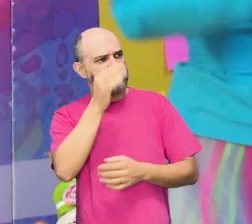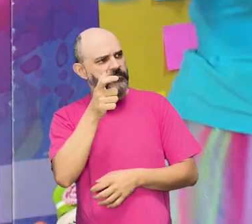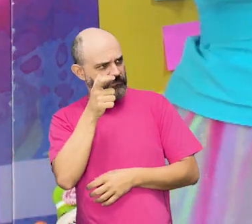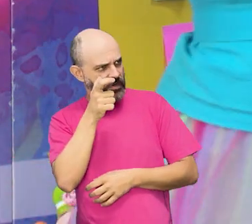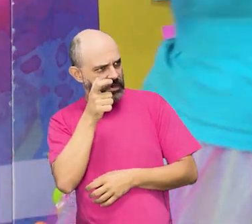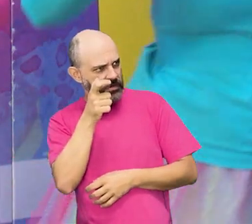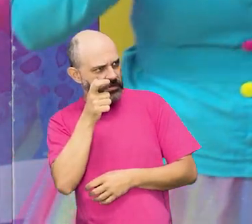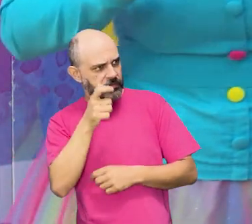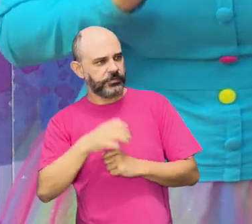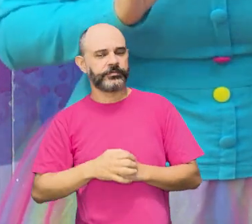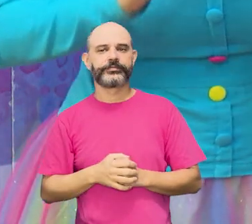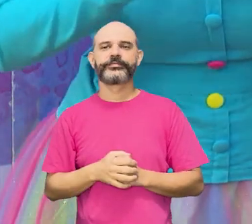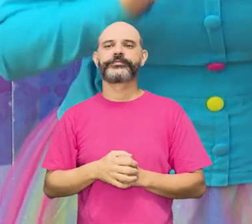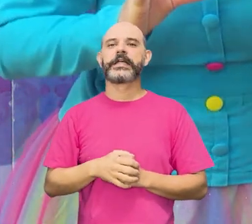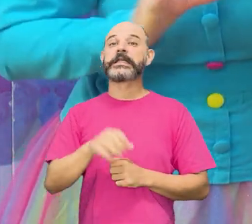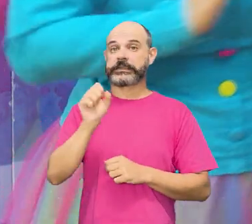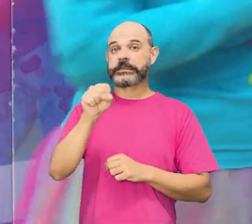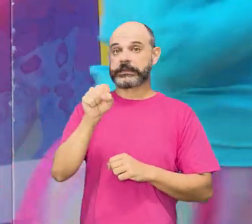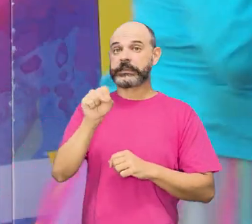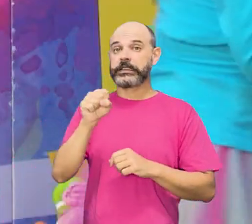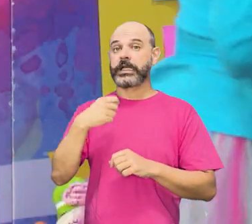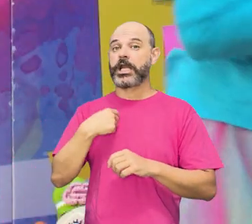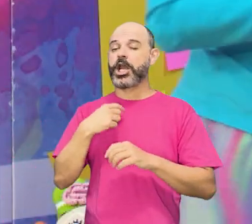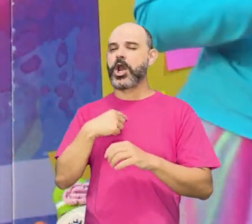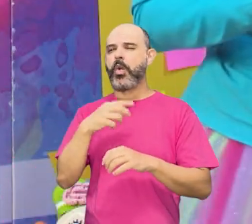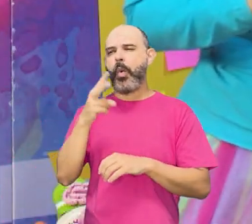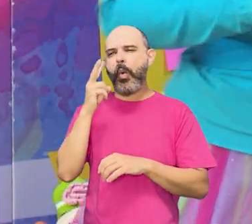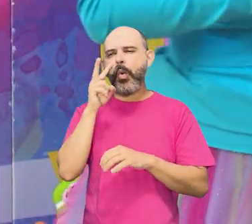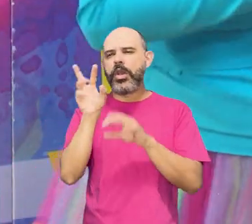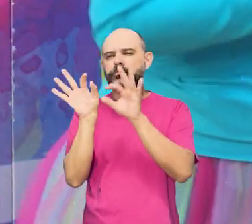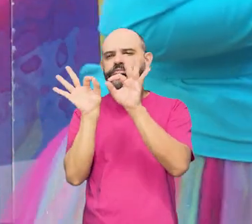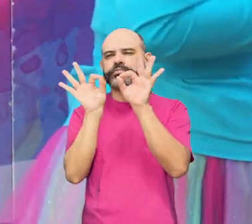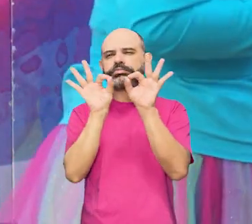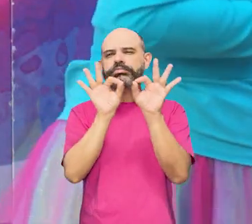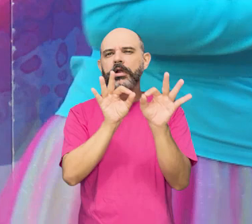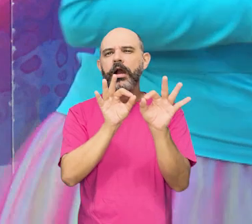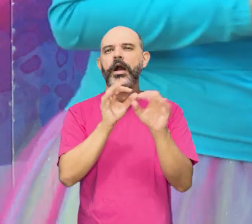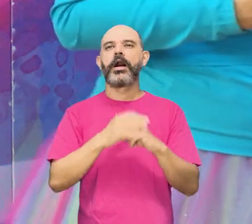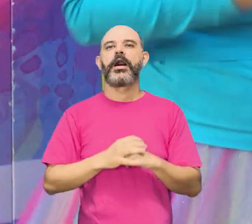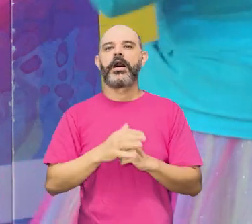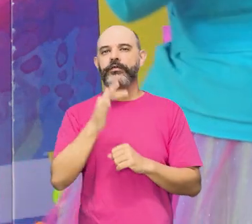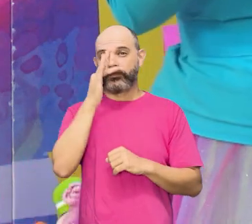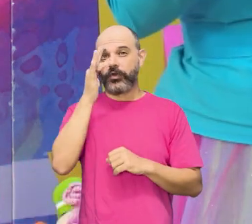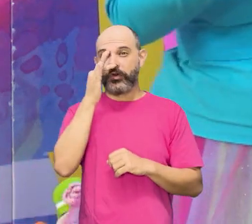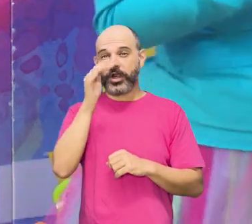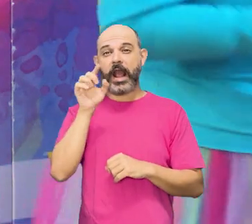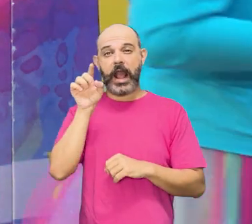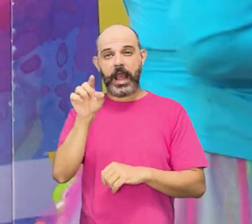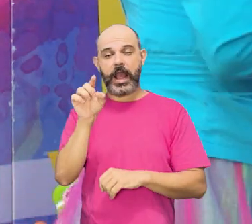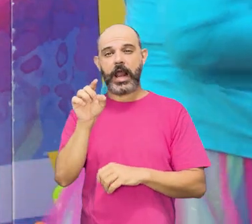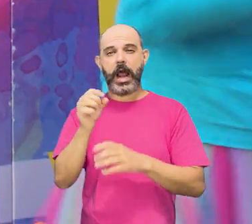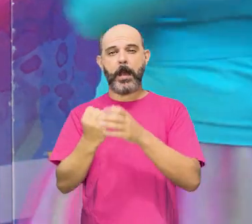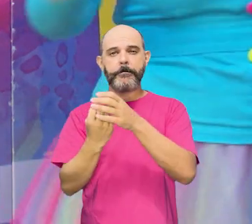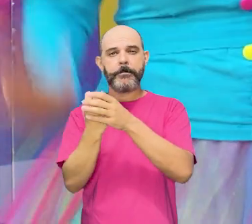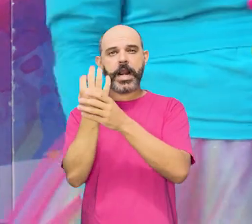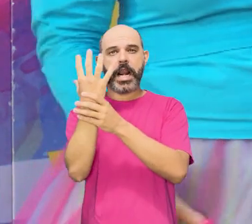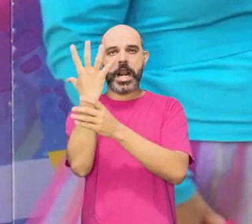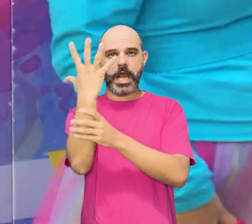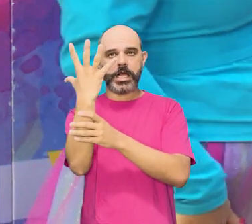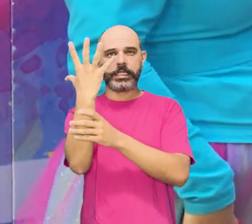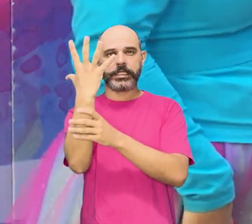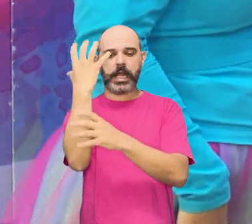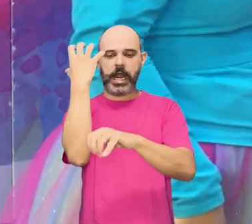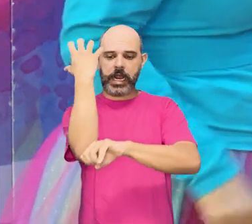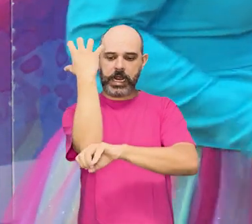as flores? Eu estou justamente observando as flores. Como plantinhas enraizadas na terra podem